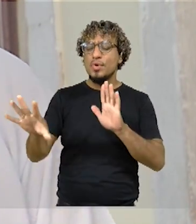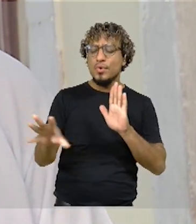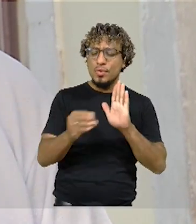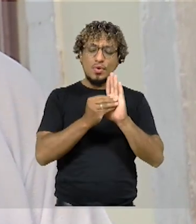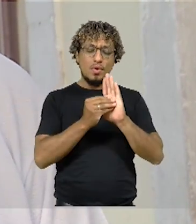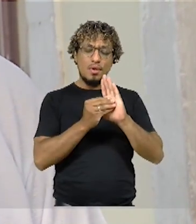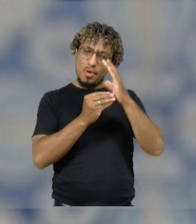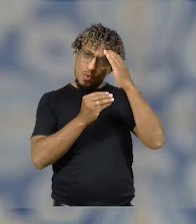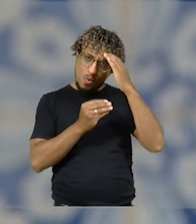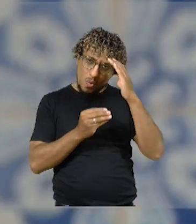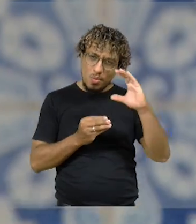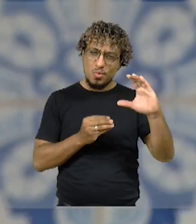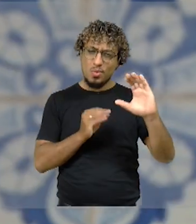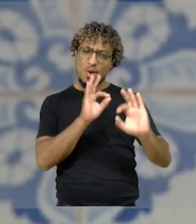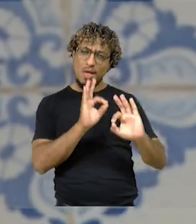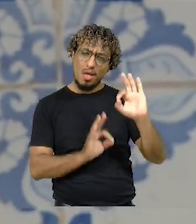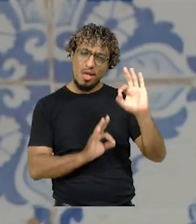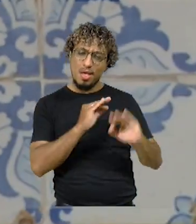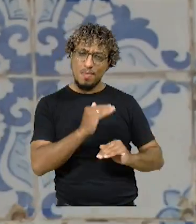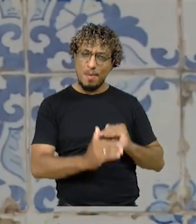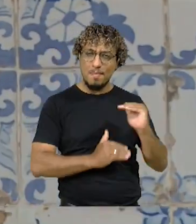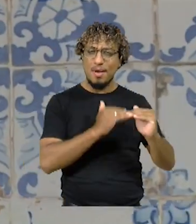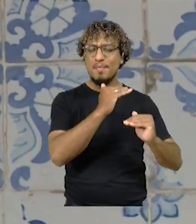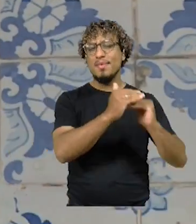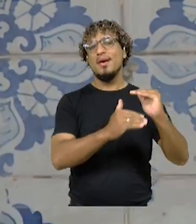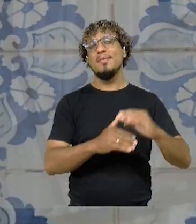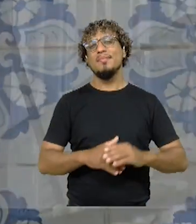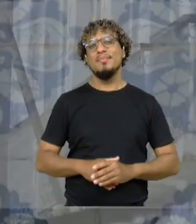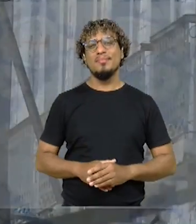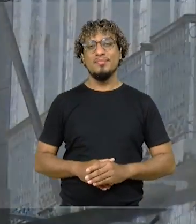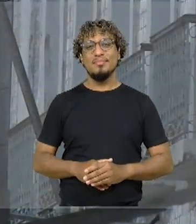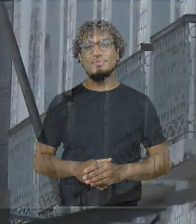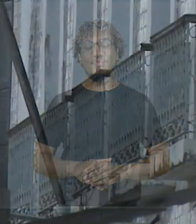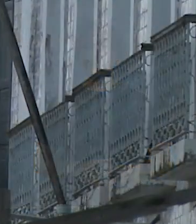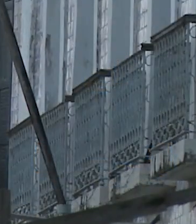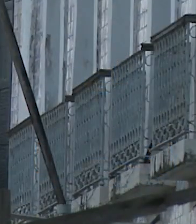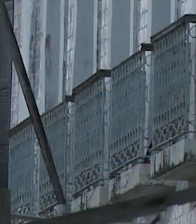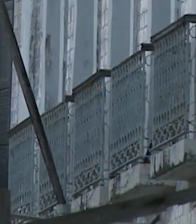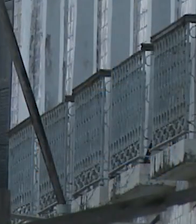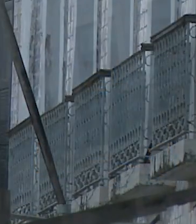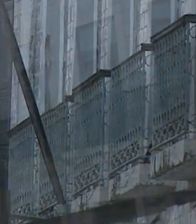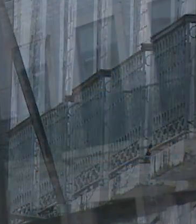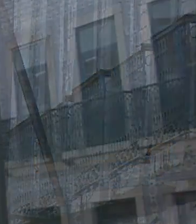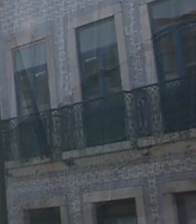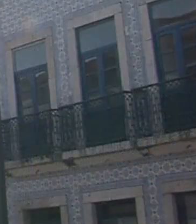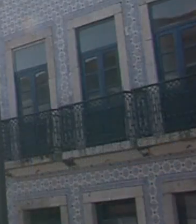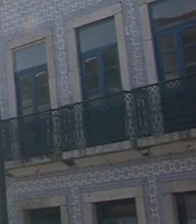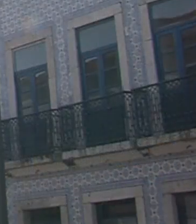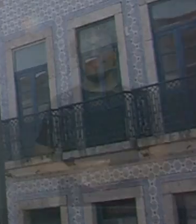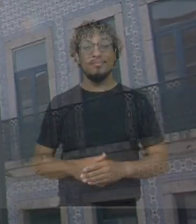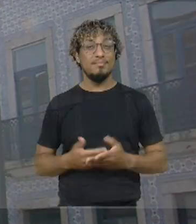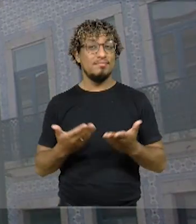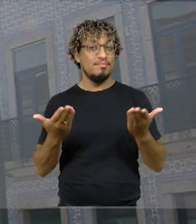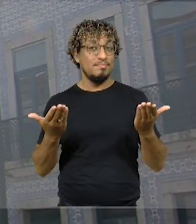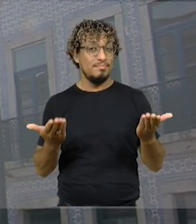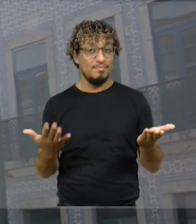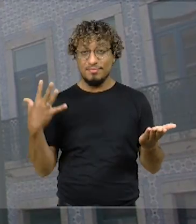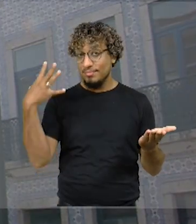cultura em cima dela. São Luís, cidade dos azulejos. Bonita para quem